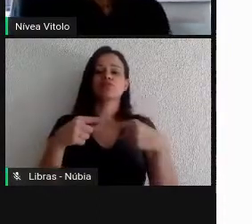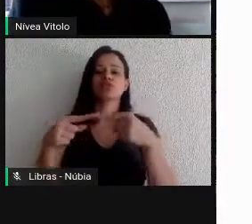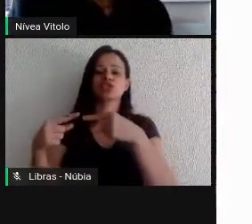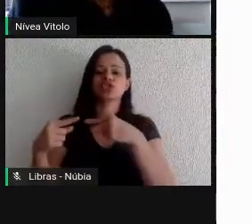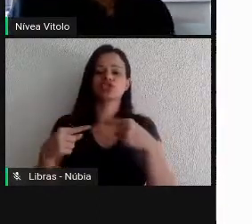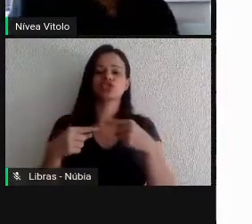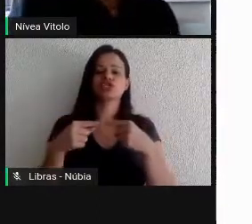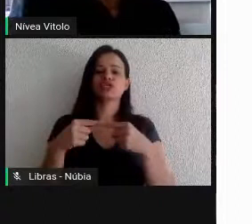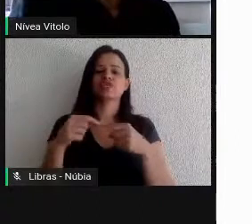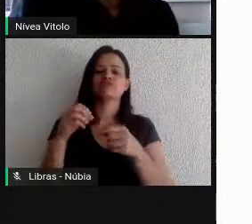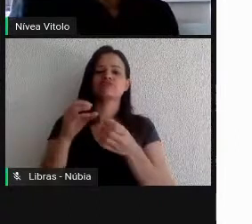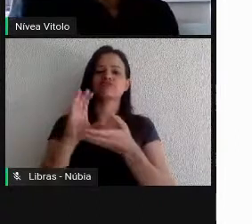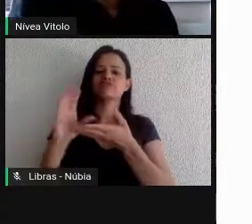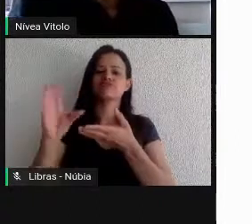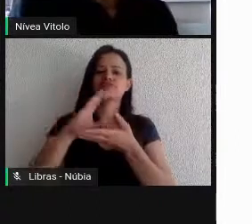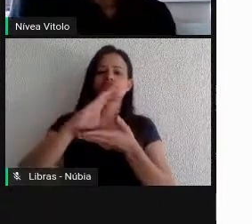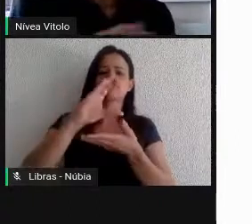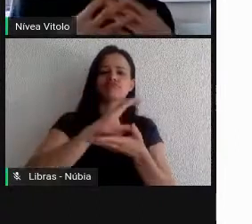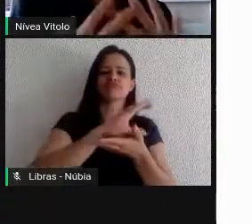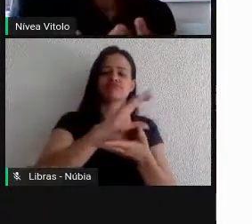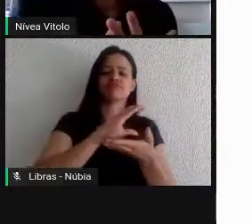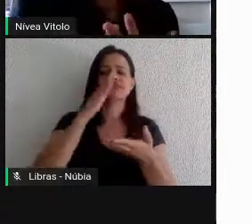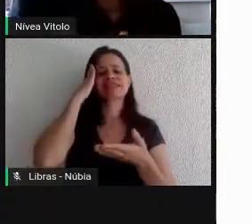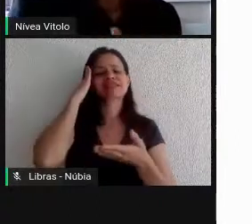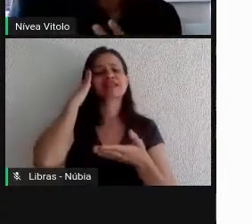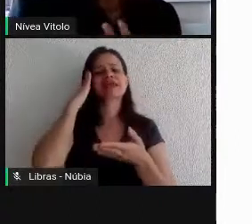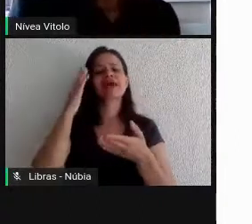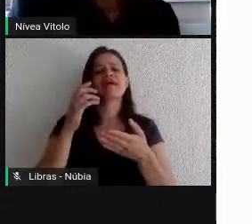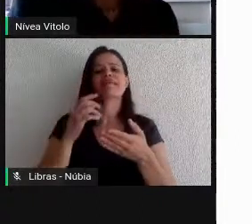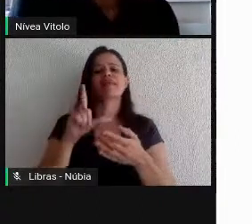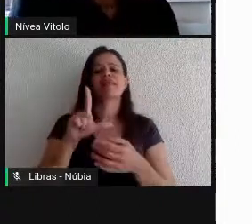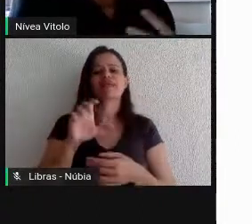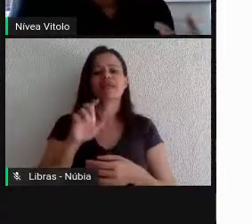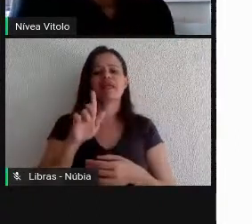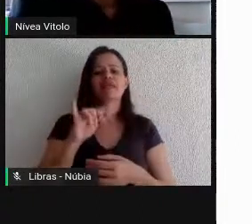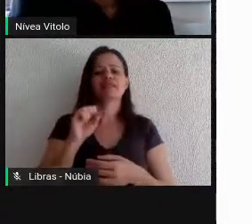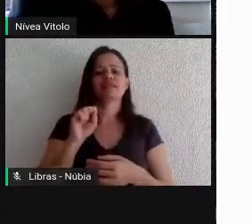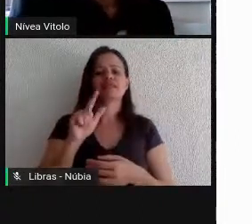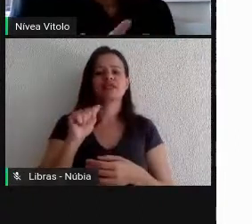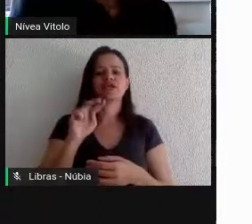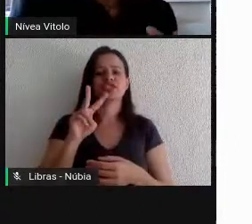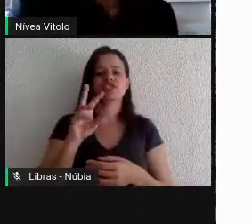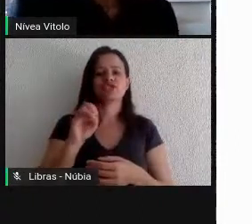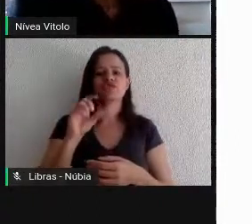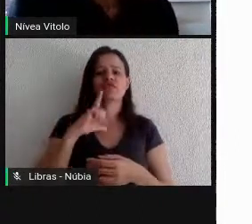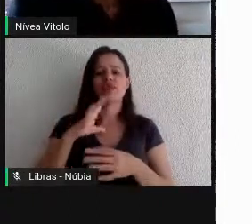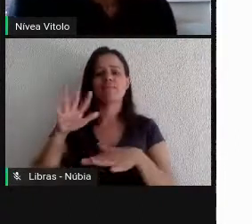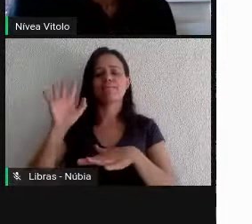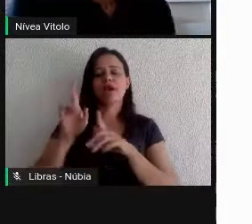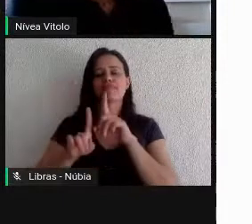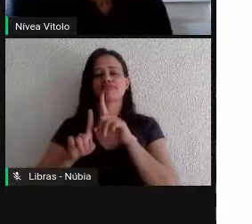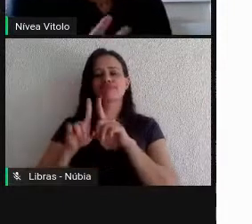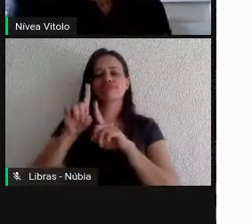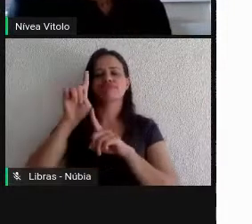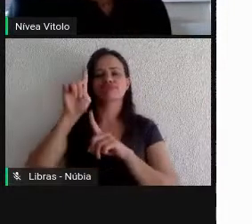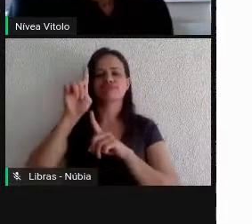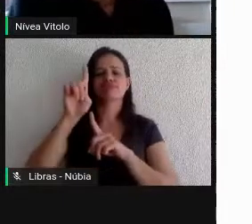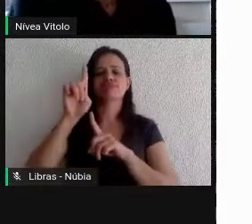que as de iniciativa do legislativo têm uma maior discricionariedade, o que pode ter